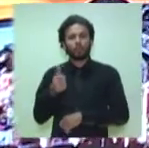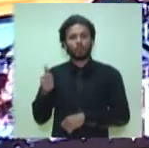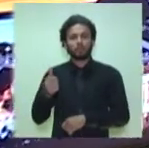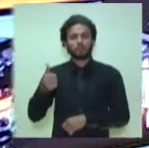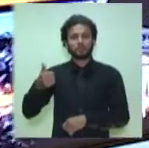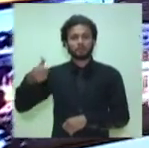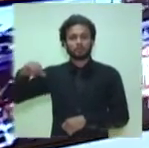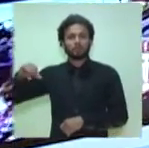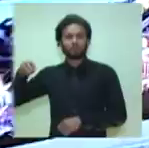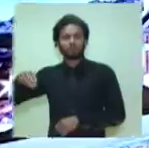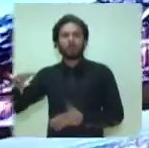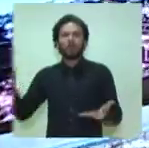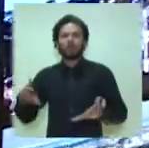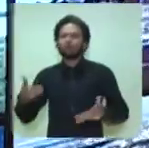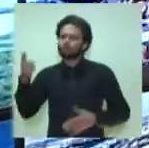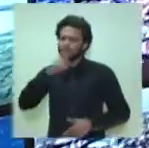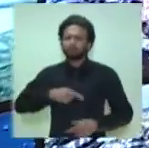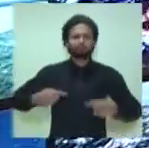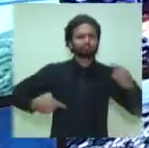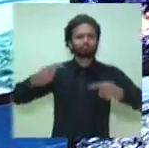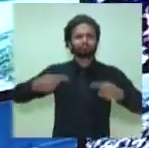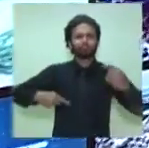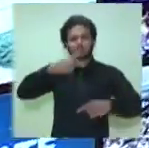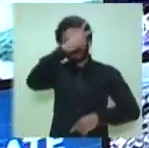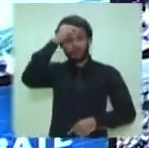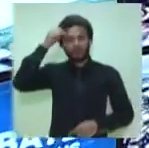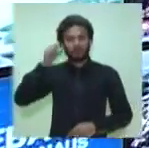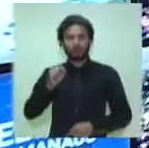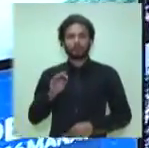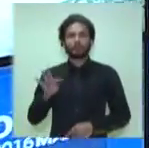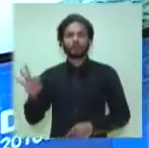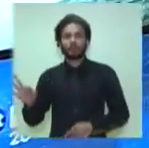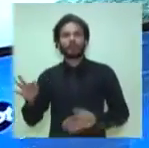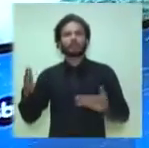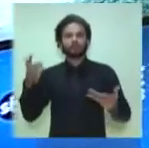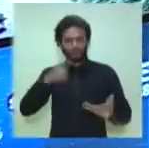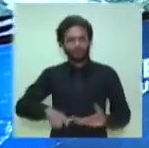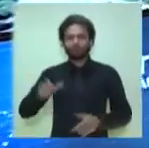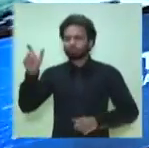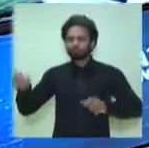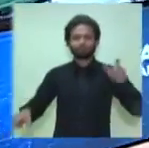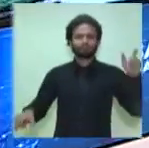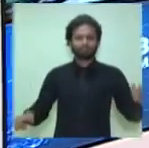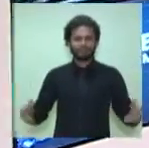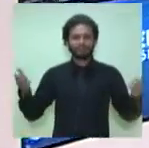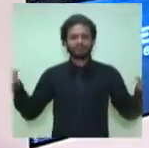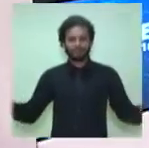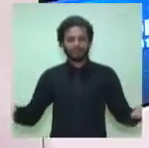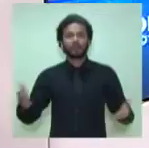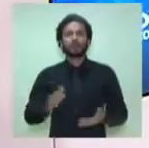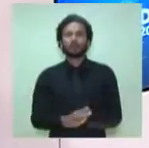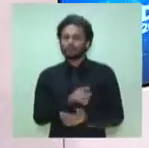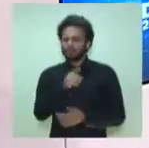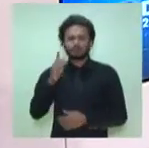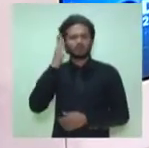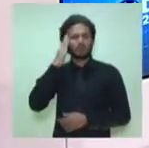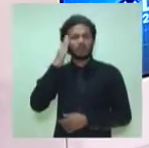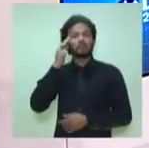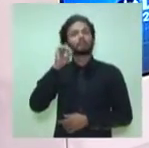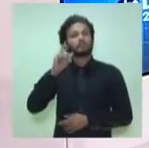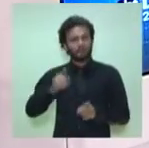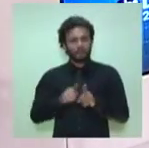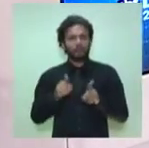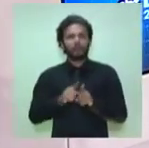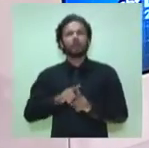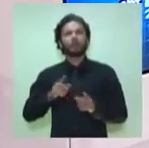11h19 e já estamos de volta com o debate da TV em Tempo SBT com os dois candidatos à Prefeitura de Manaus. E você sabe, hein, nossa transmissão também é ao